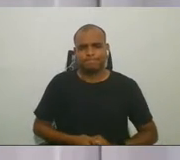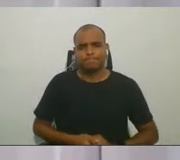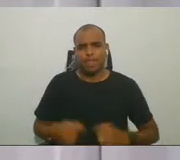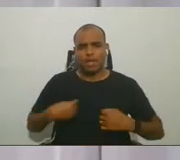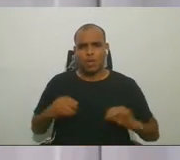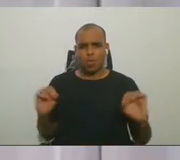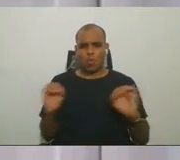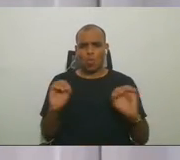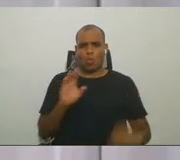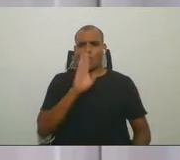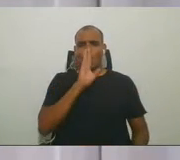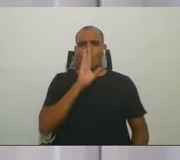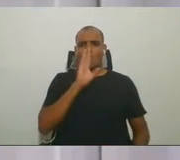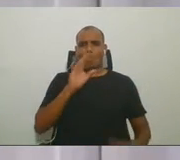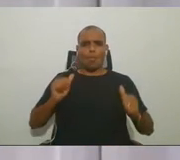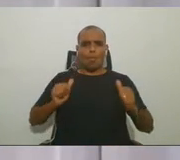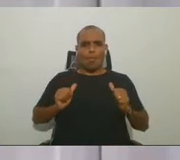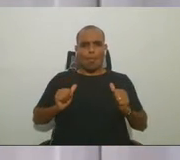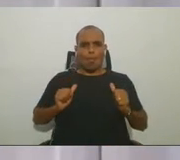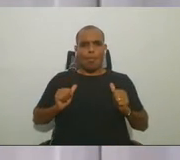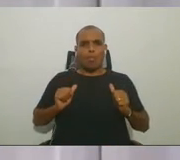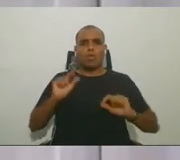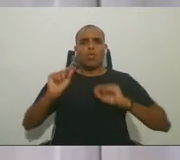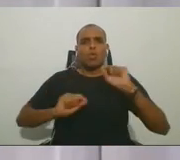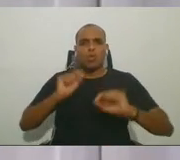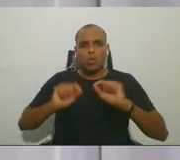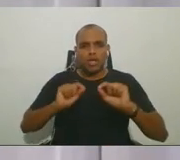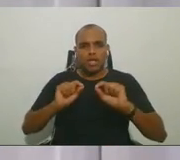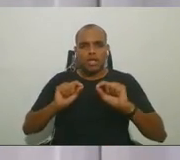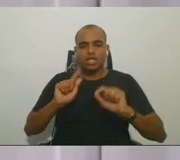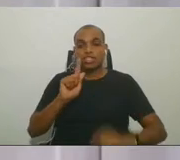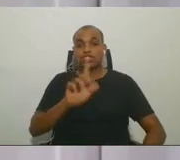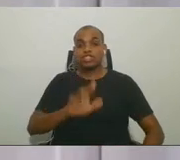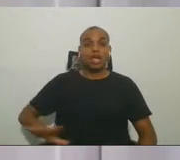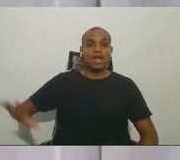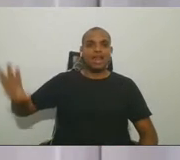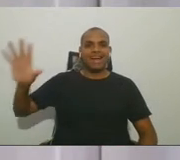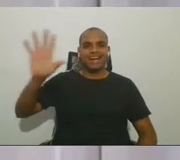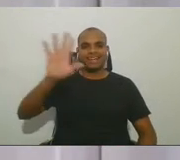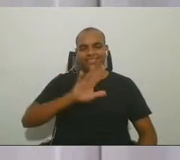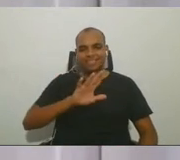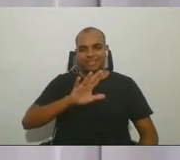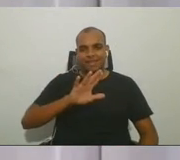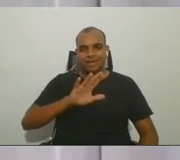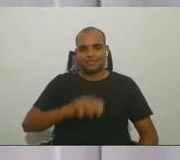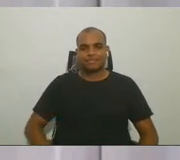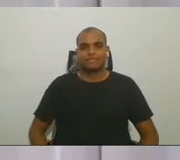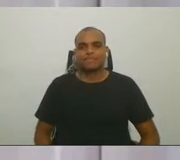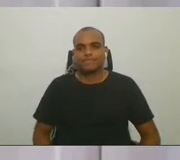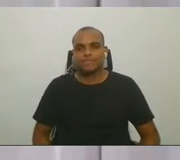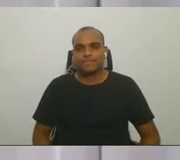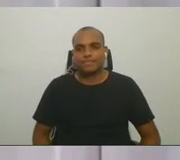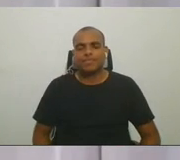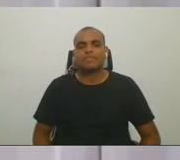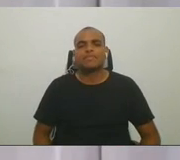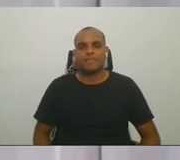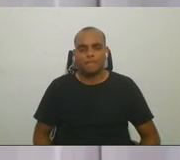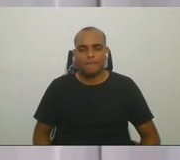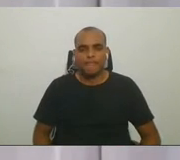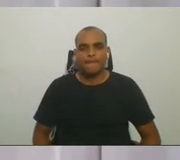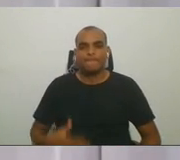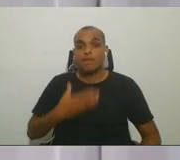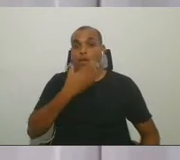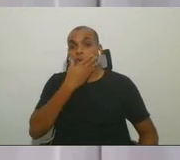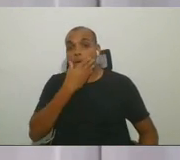neutralidade é o suposto generalizado de que as condições que incumbem aos homens